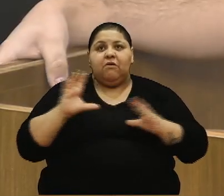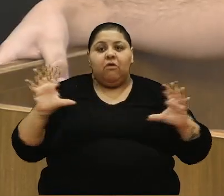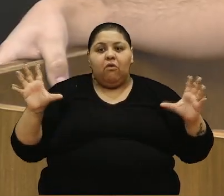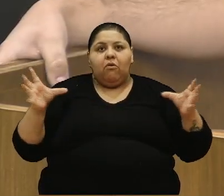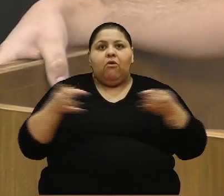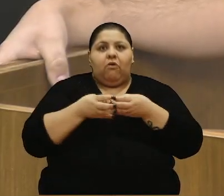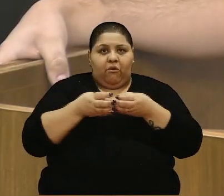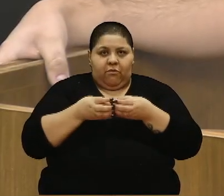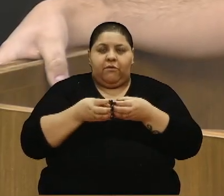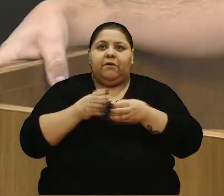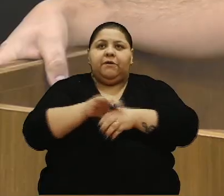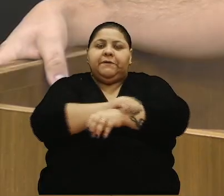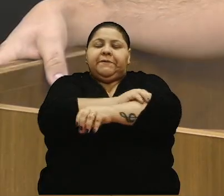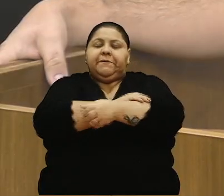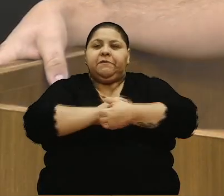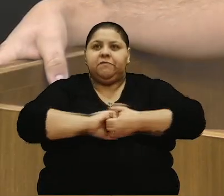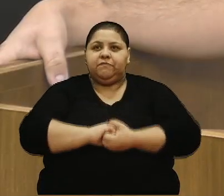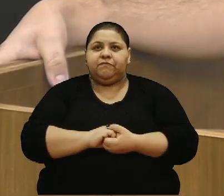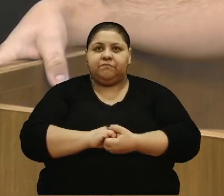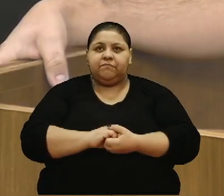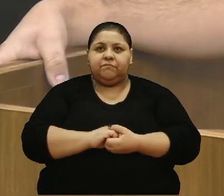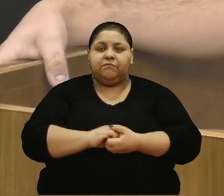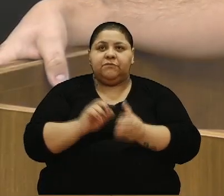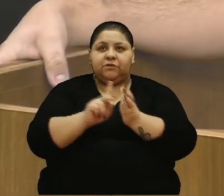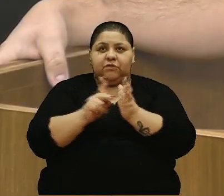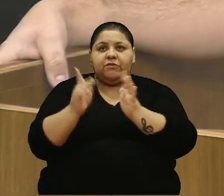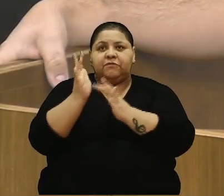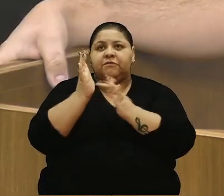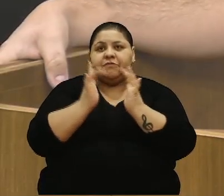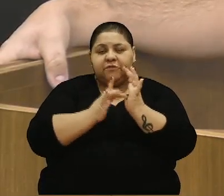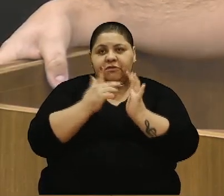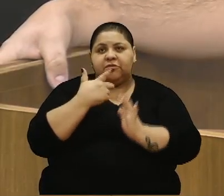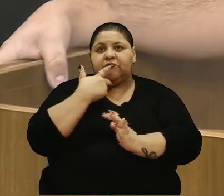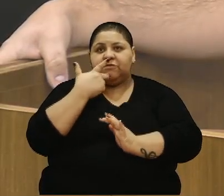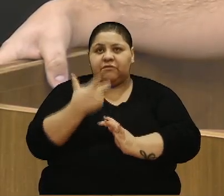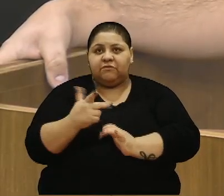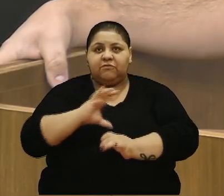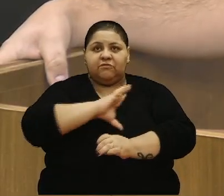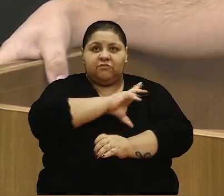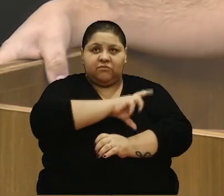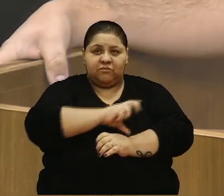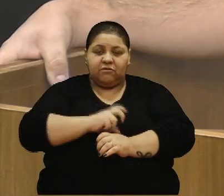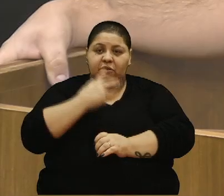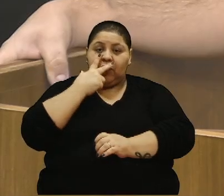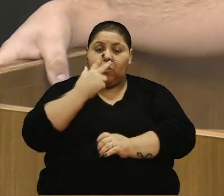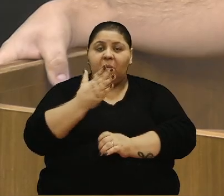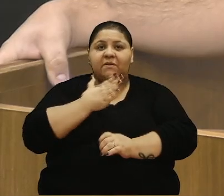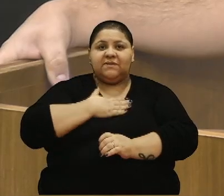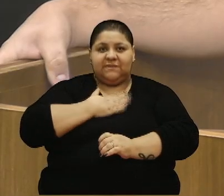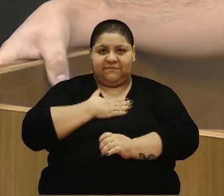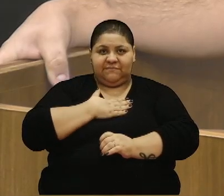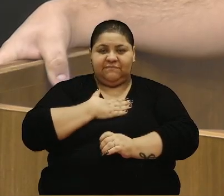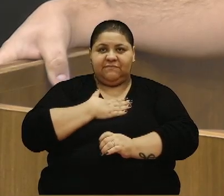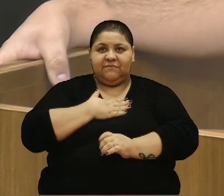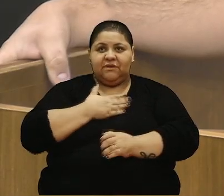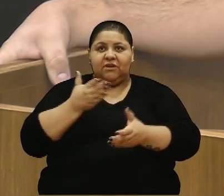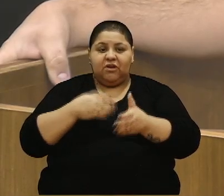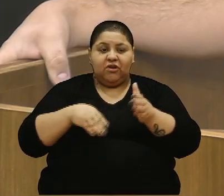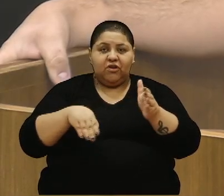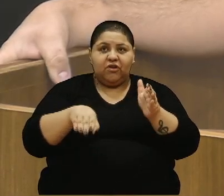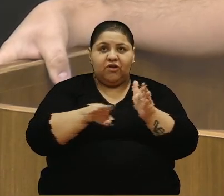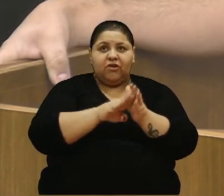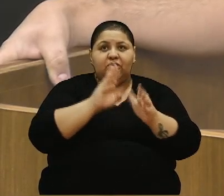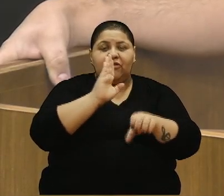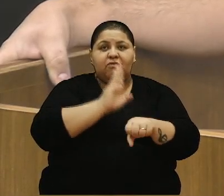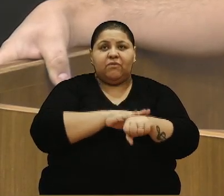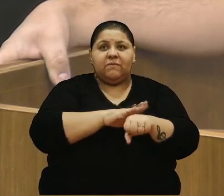uma sobrecarga. Então, o próprio Jesus Cristo diz: amai-vos outros como a ti mesmo. E eu chegou no